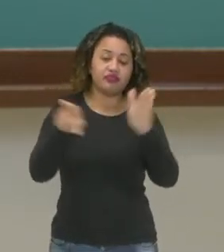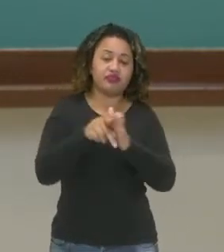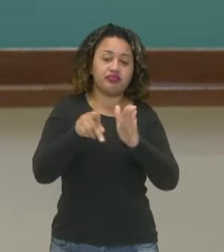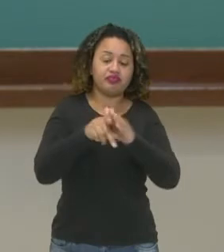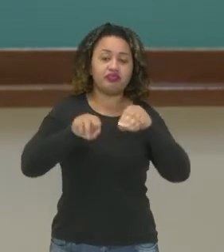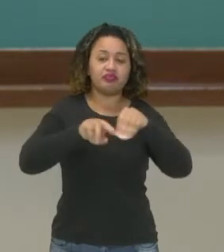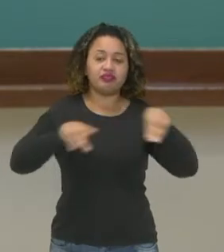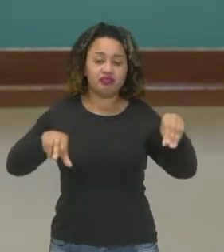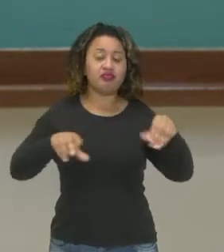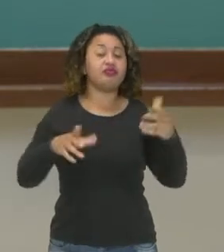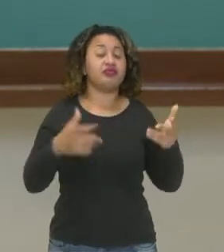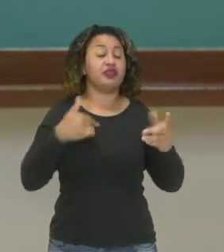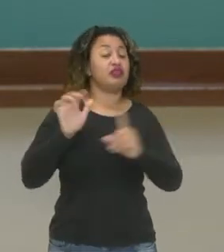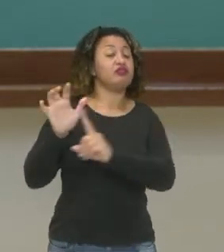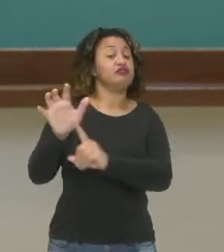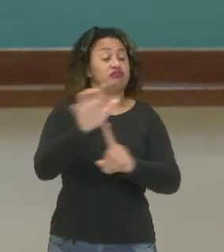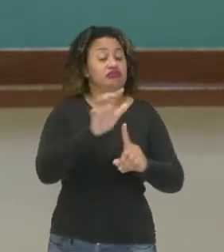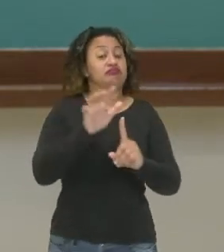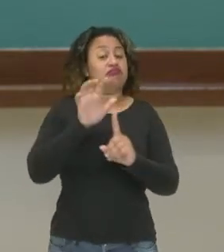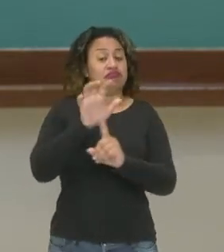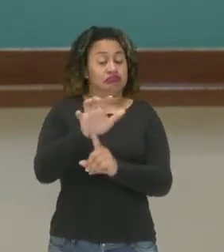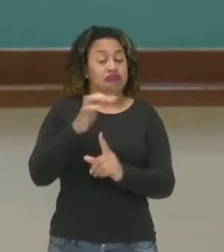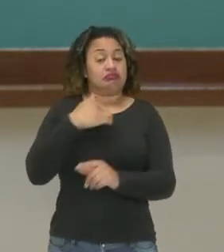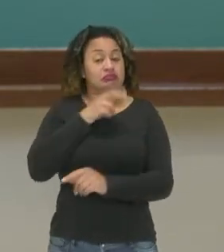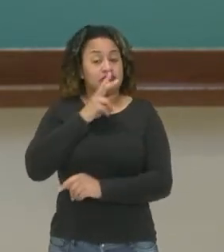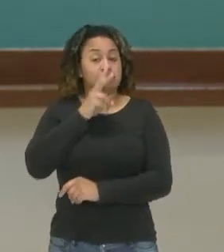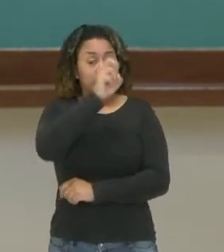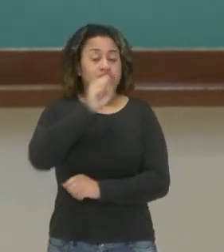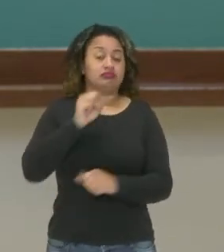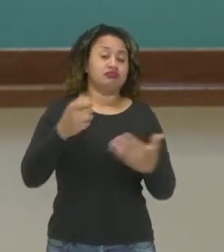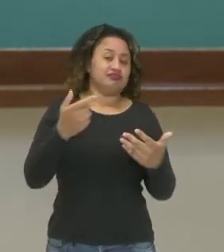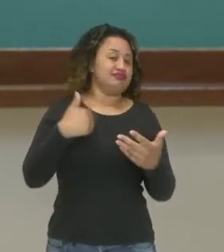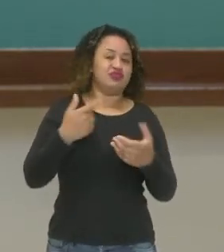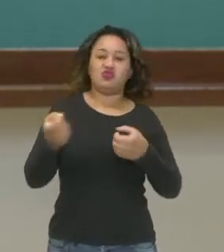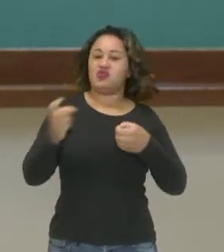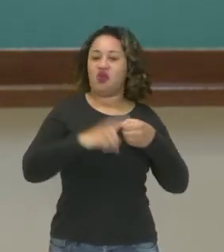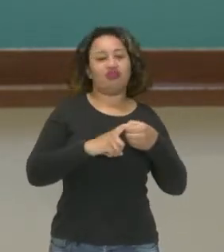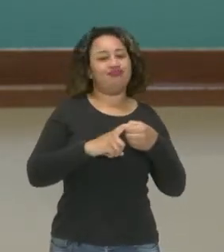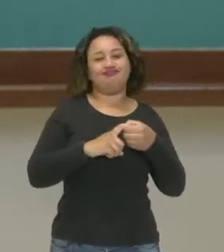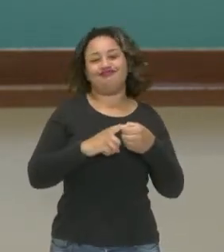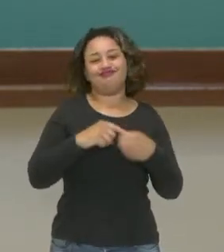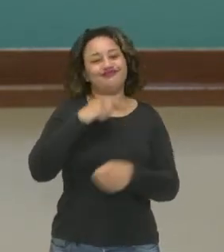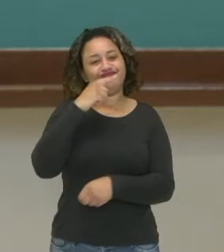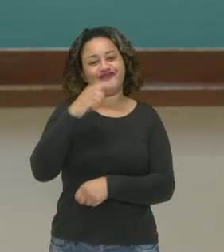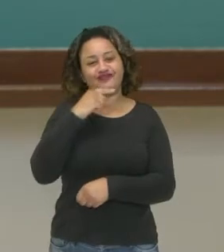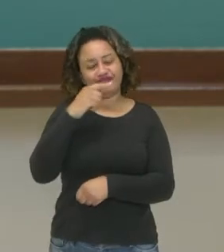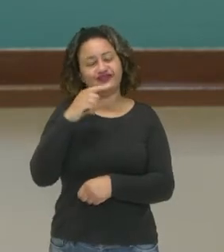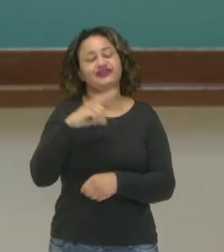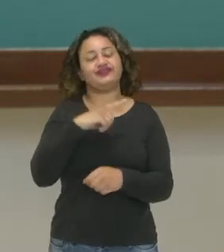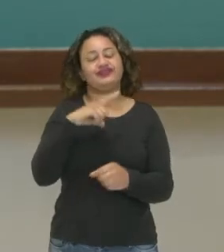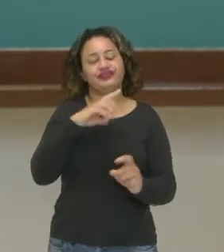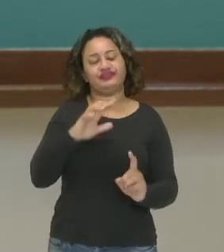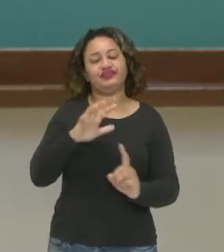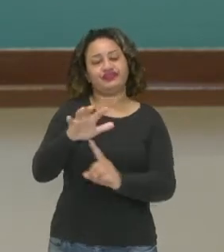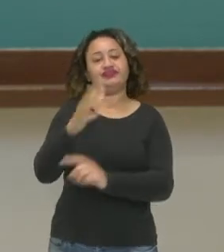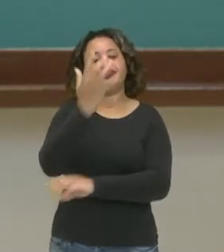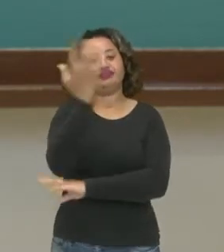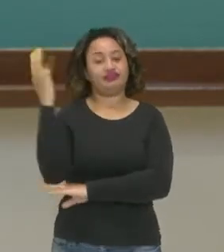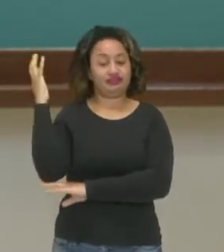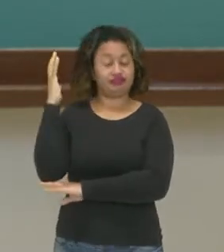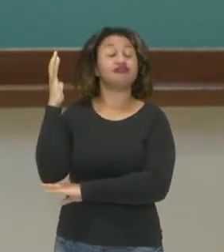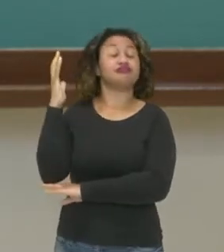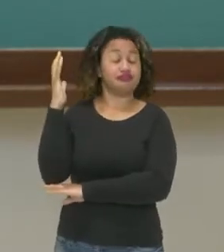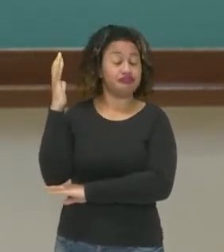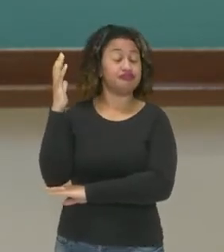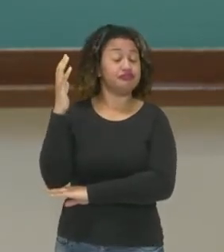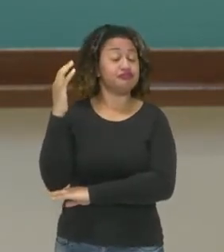Então o impacto é muito grande em cima disso. E aí é irreversível. Então existe um impacto ambiental bastante